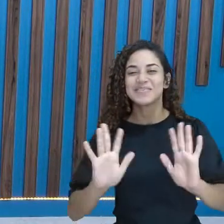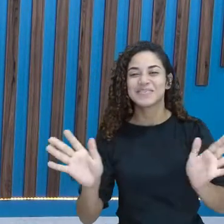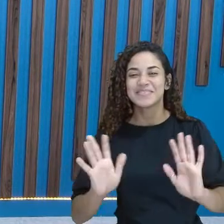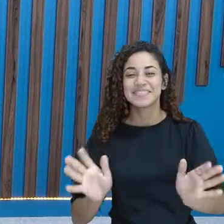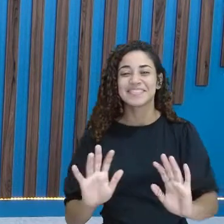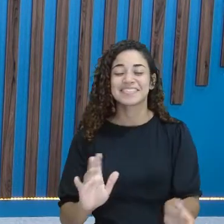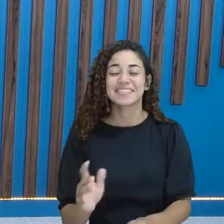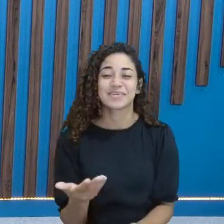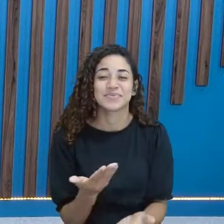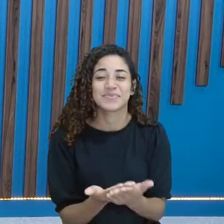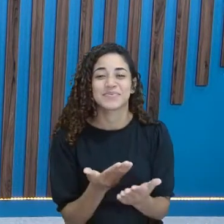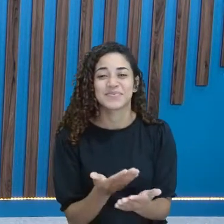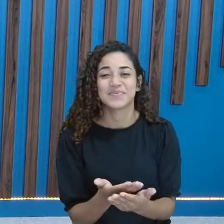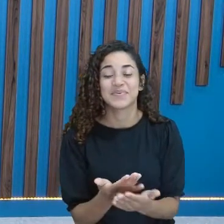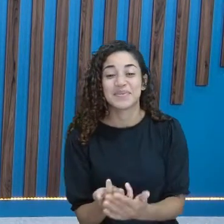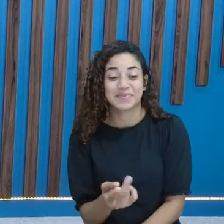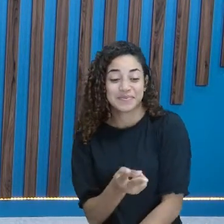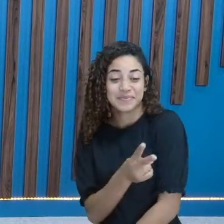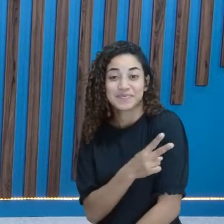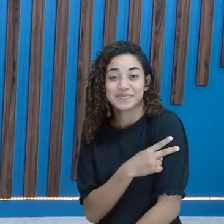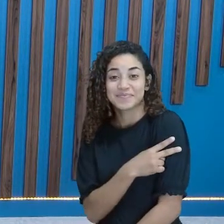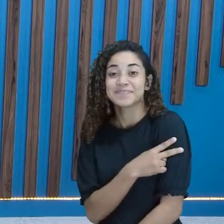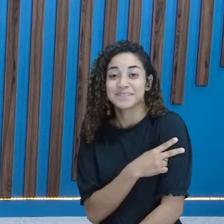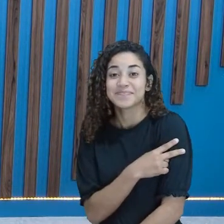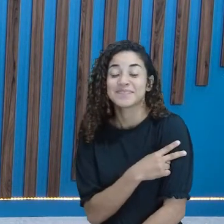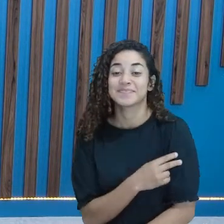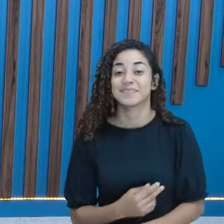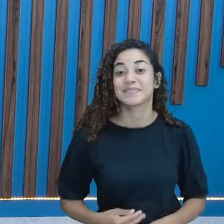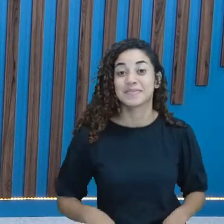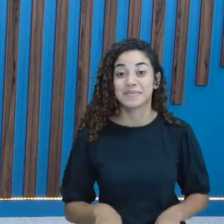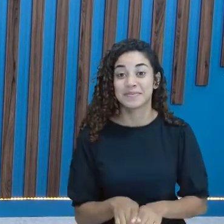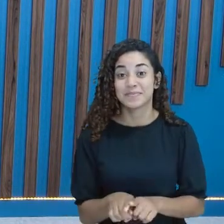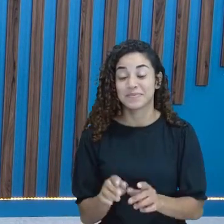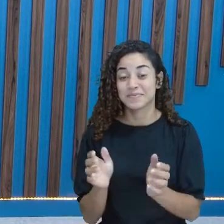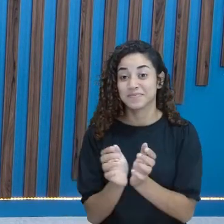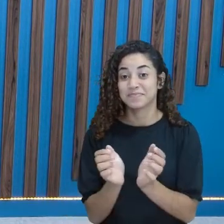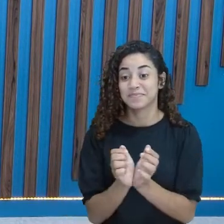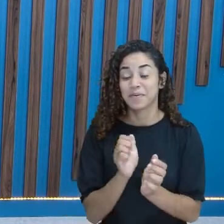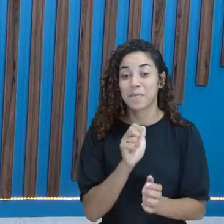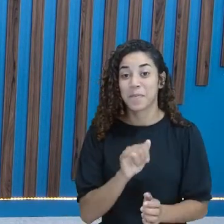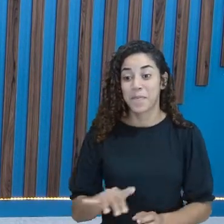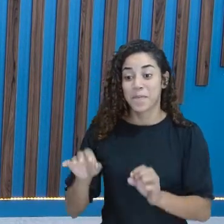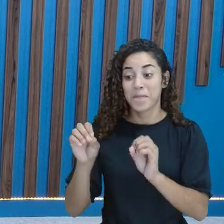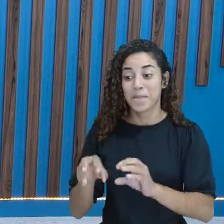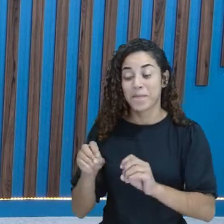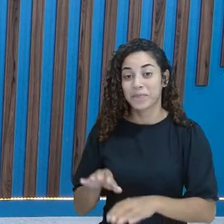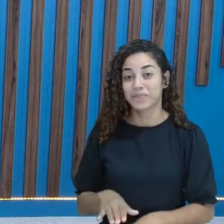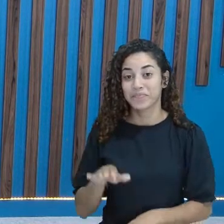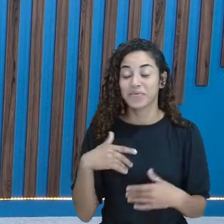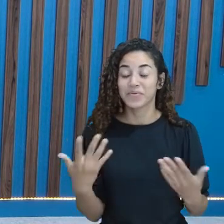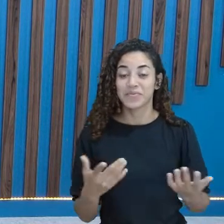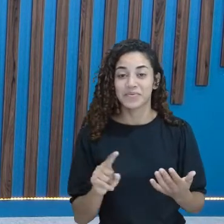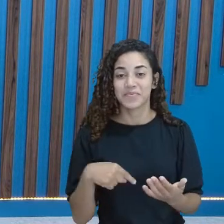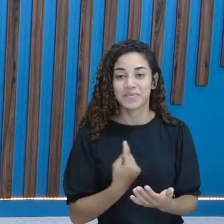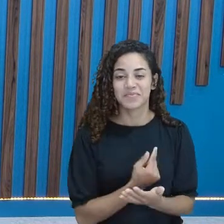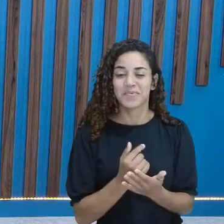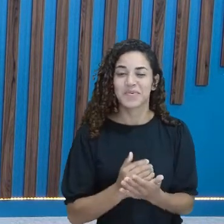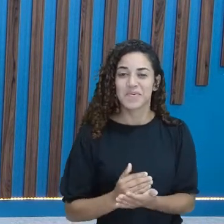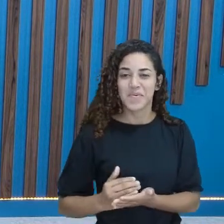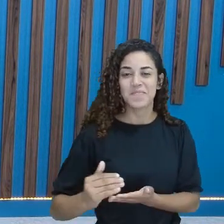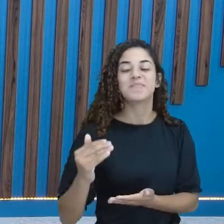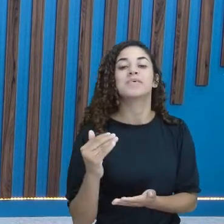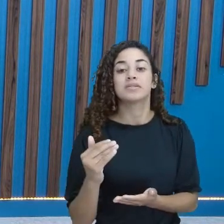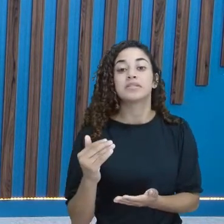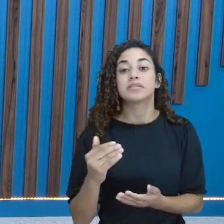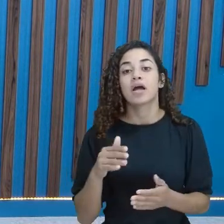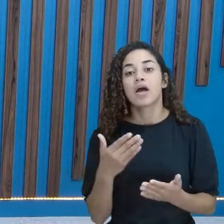Olá estudantes do segundo ano e turmas de alfabetização. Vamos iniciar mais uma aula do